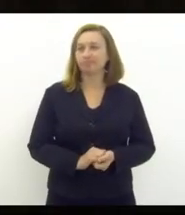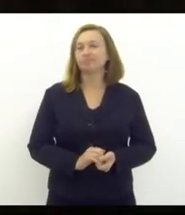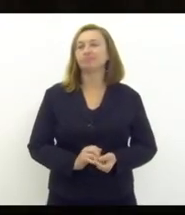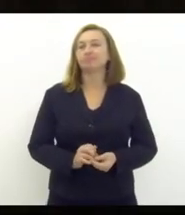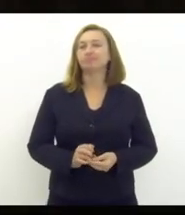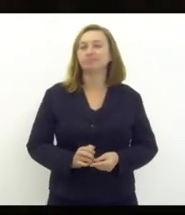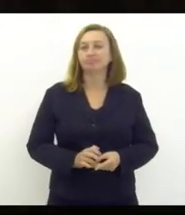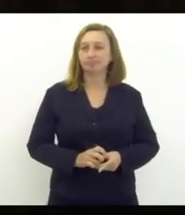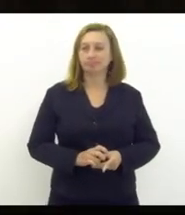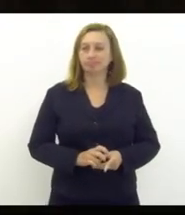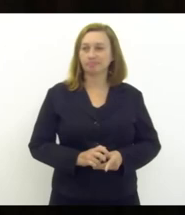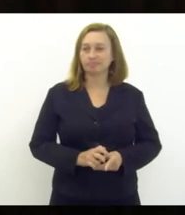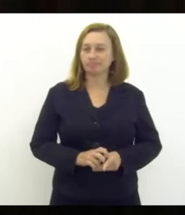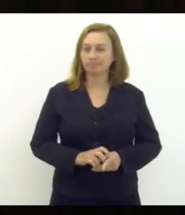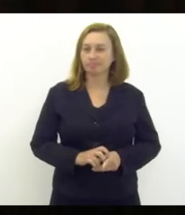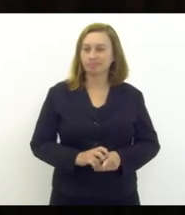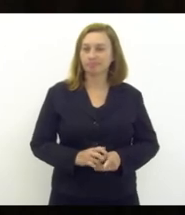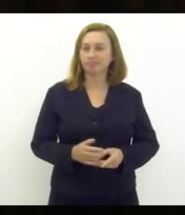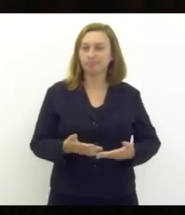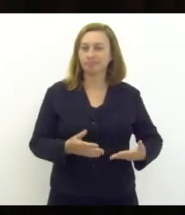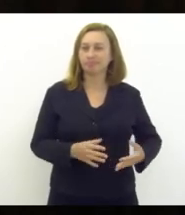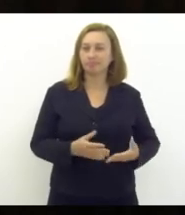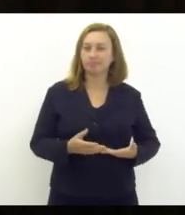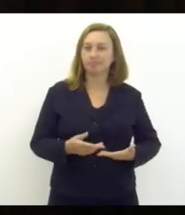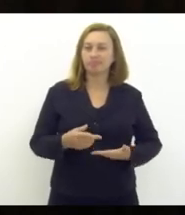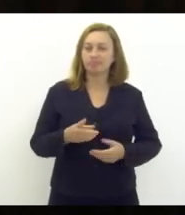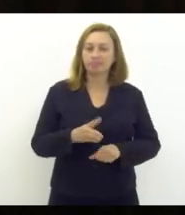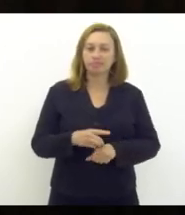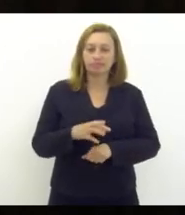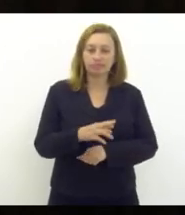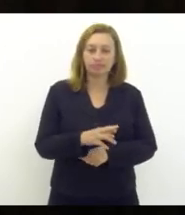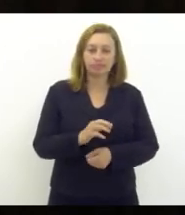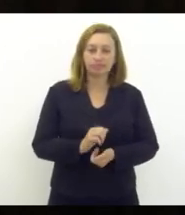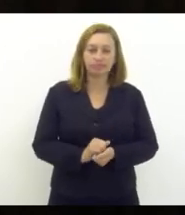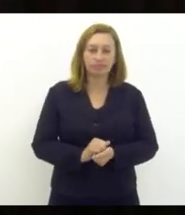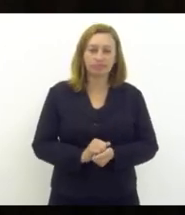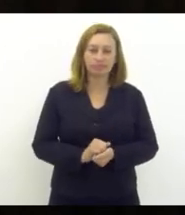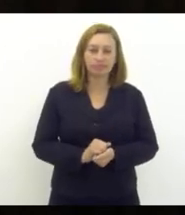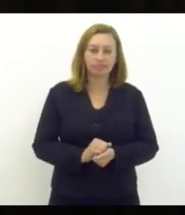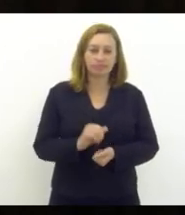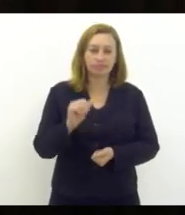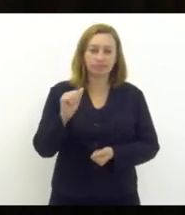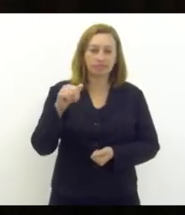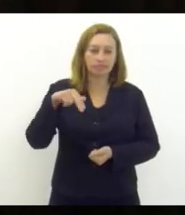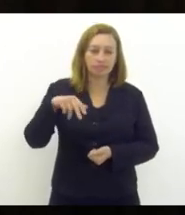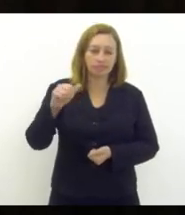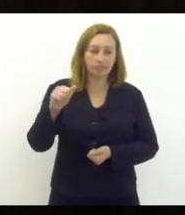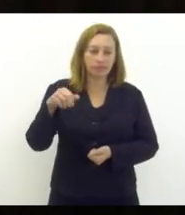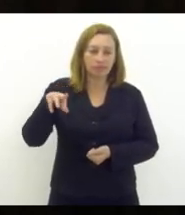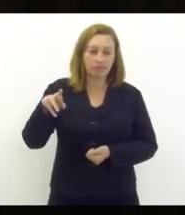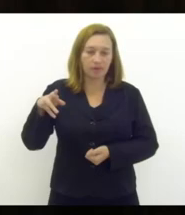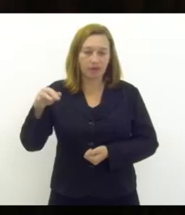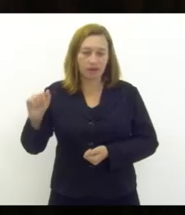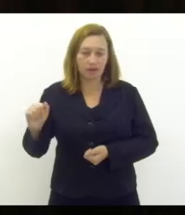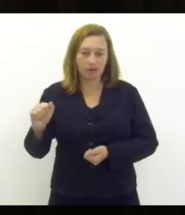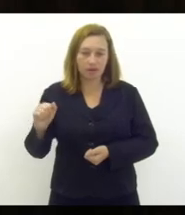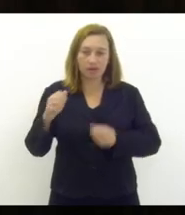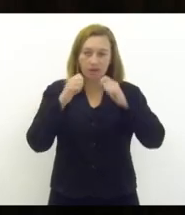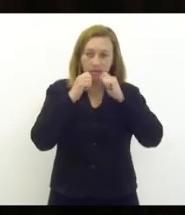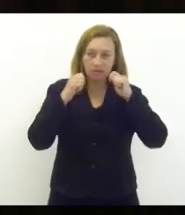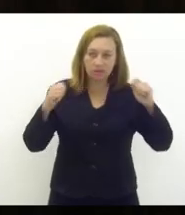casa passo a palavra para a dout inamara costa assessora especial de relações